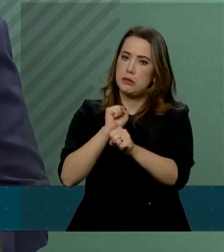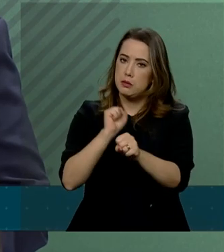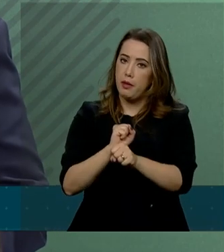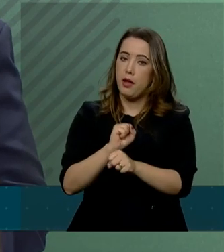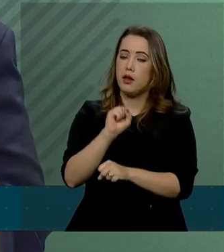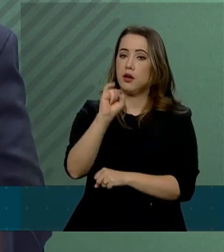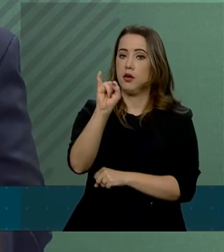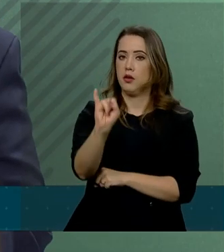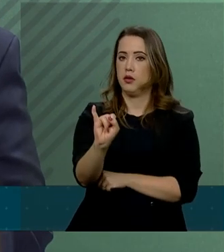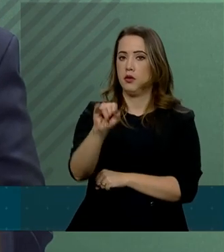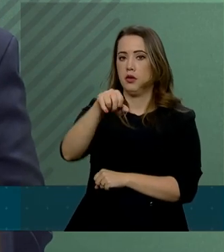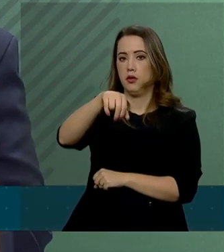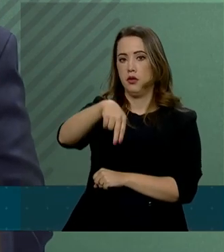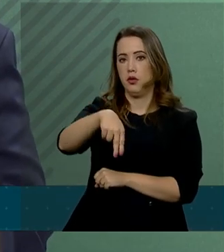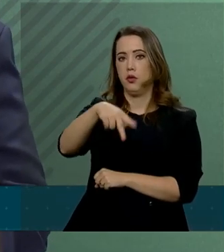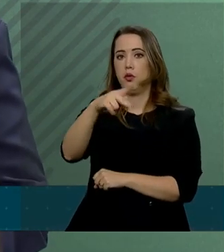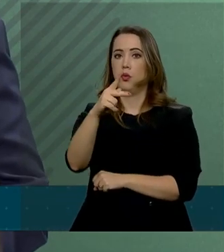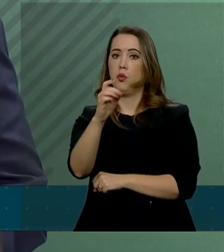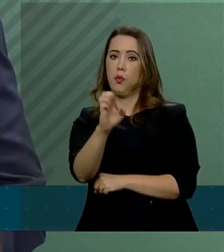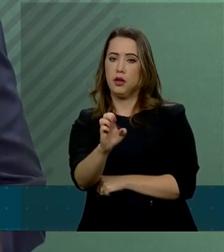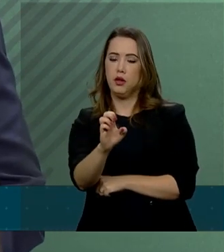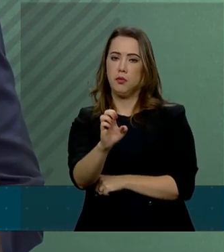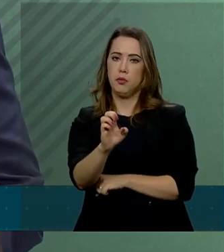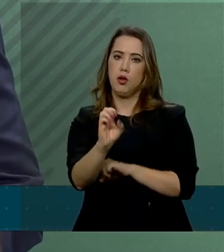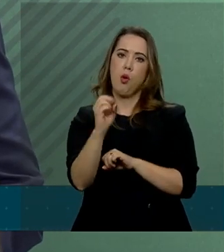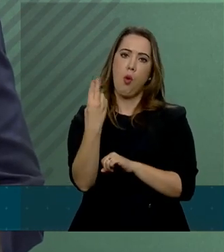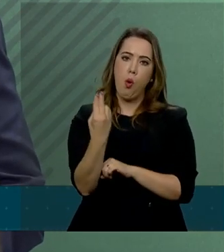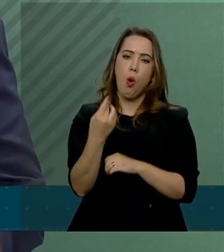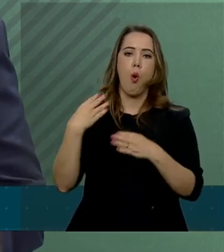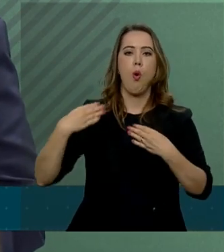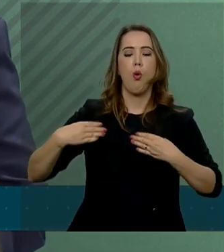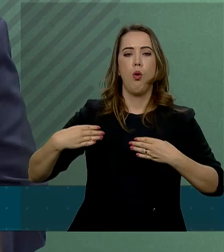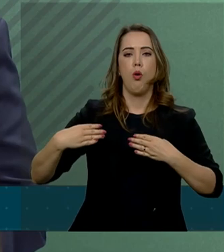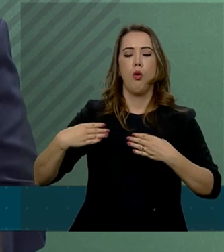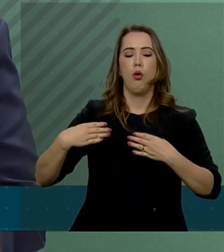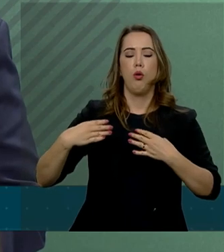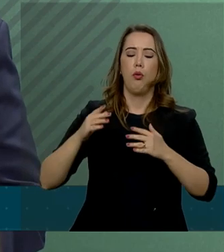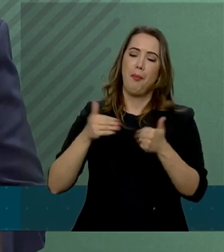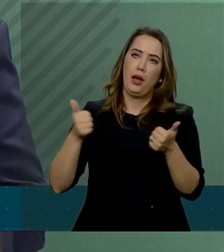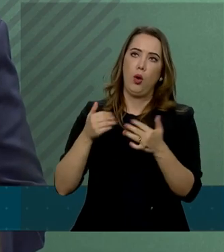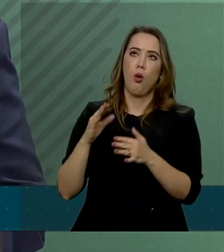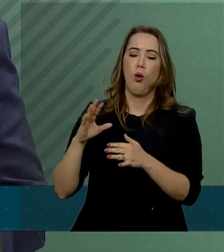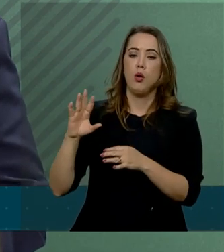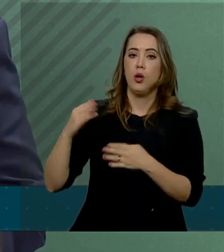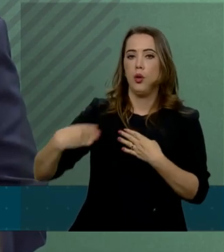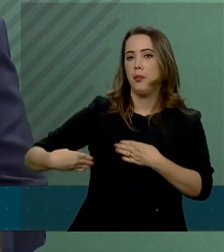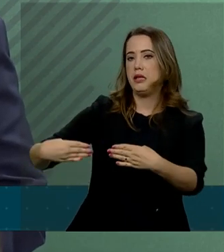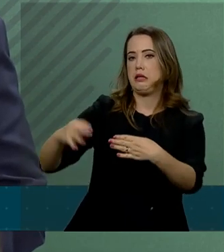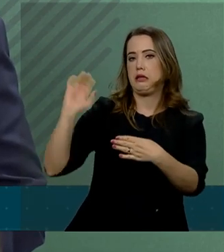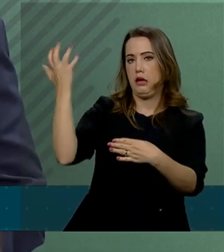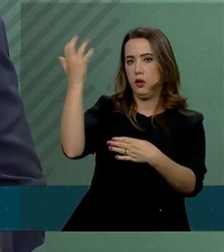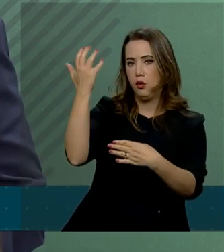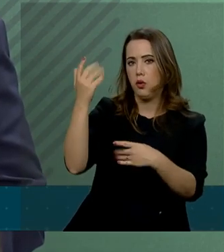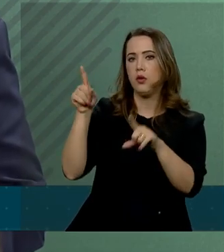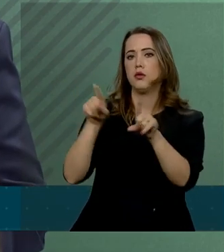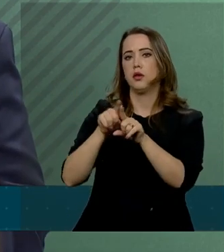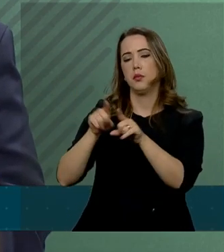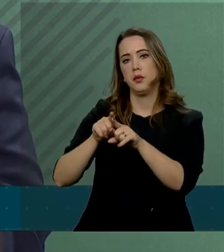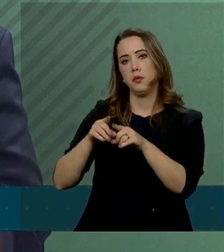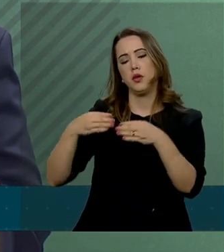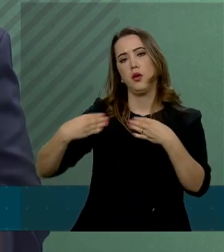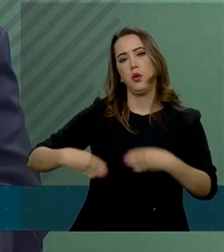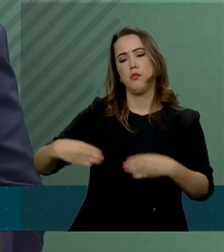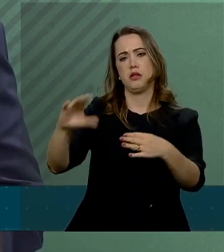melhor dizendo o ministério do meio ambiente o ministério o mc tite juntos possam apresentar ao presidente